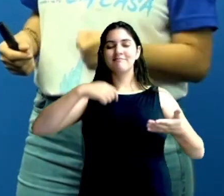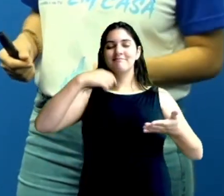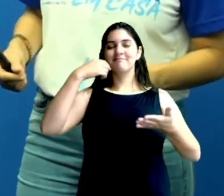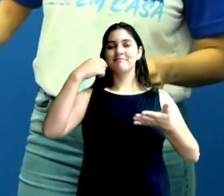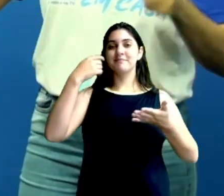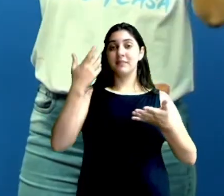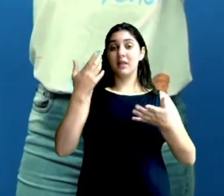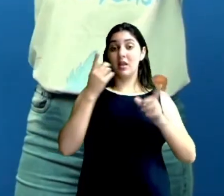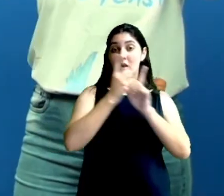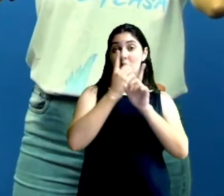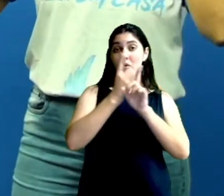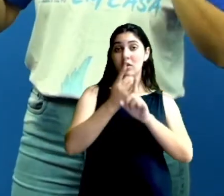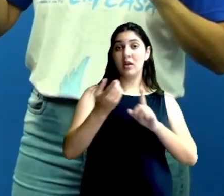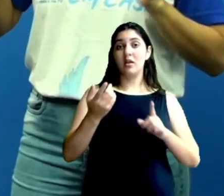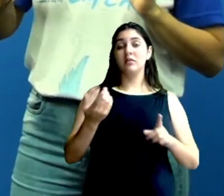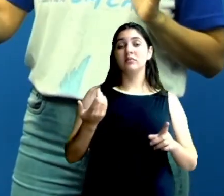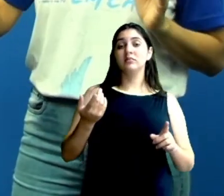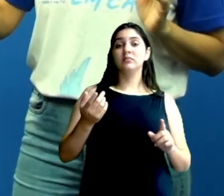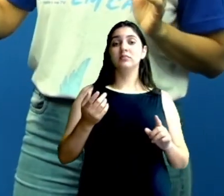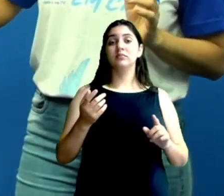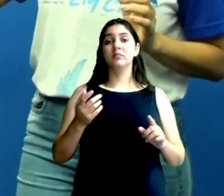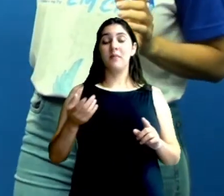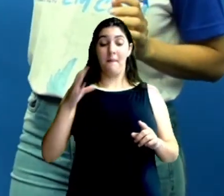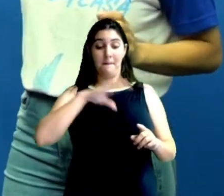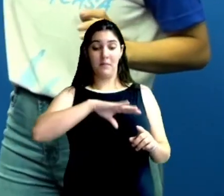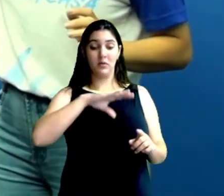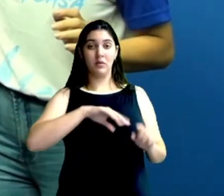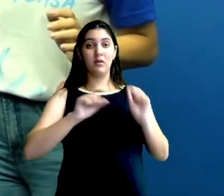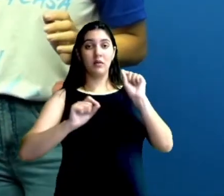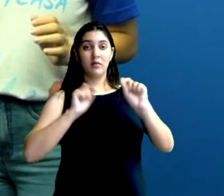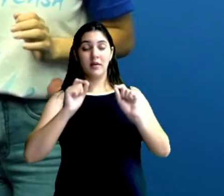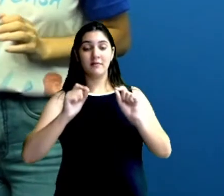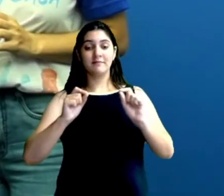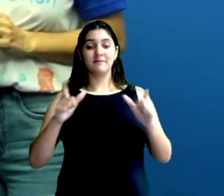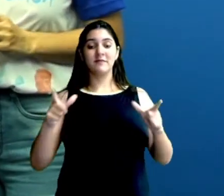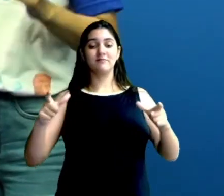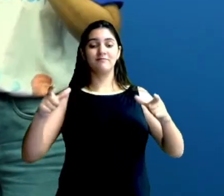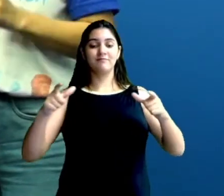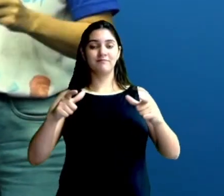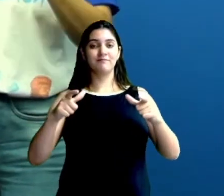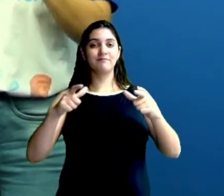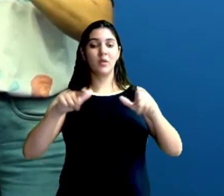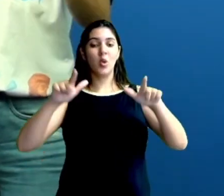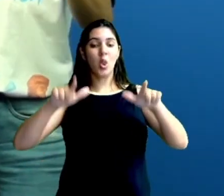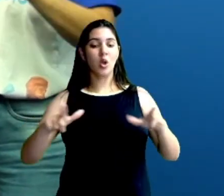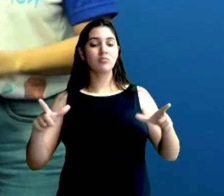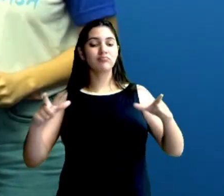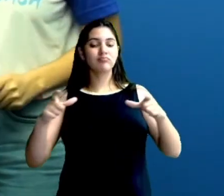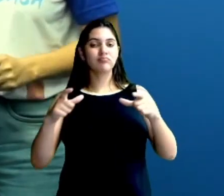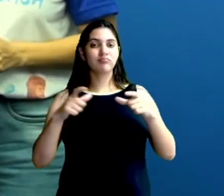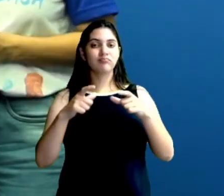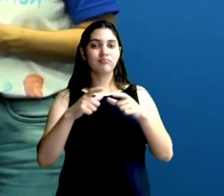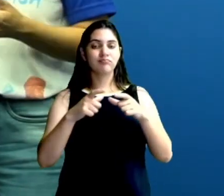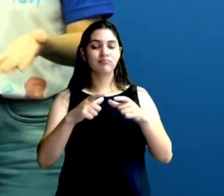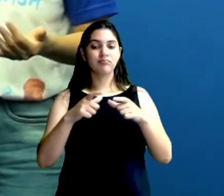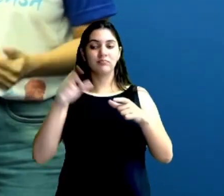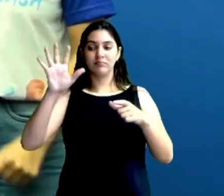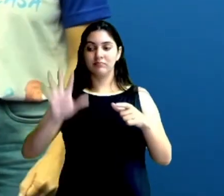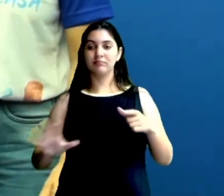punição encontrada por Portugal foi diminuindo parte do